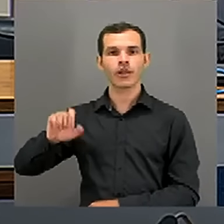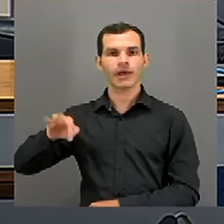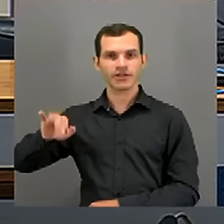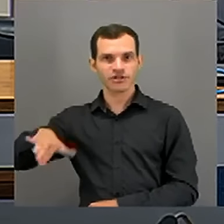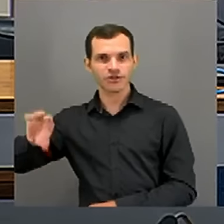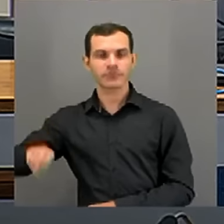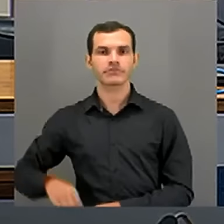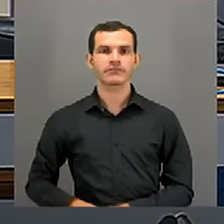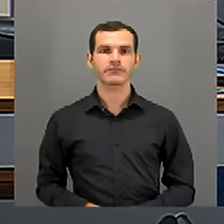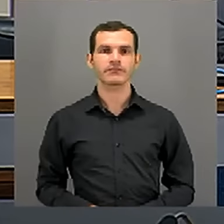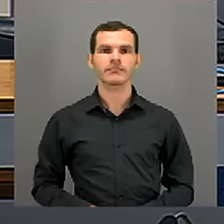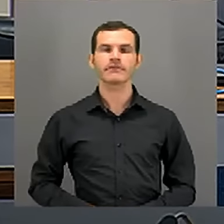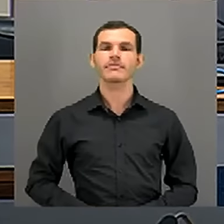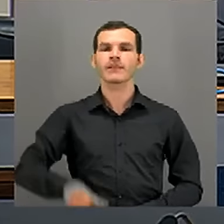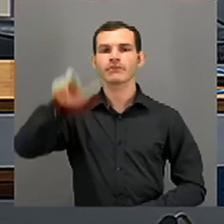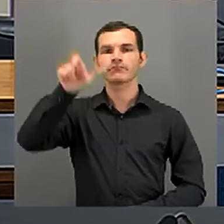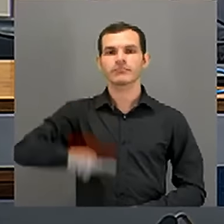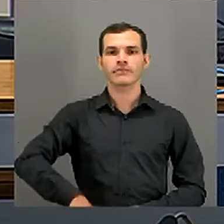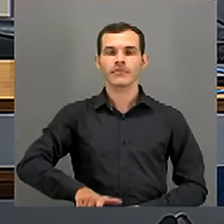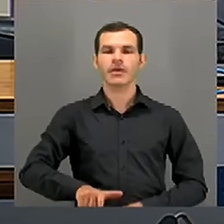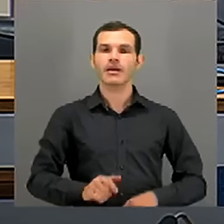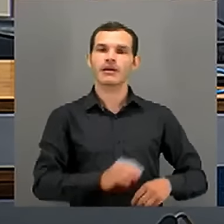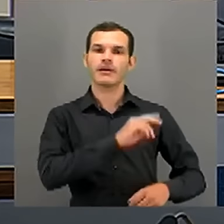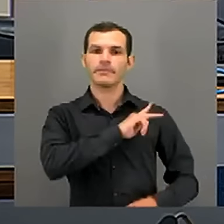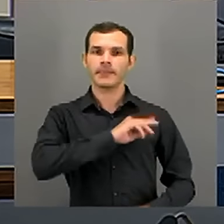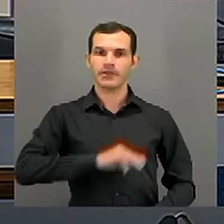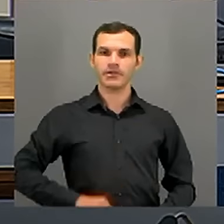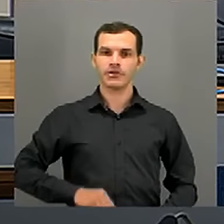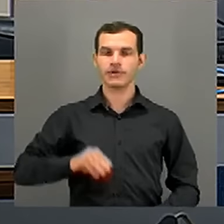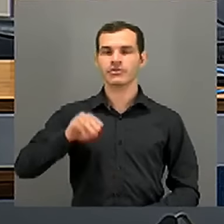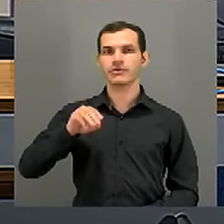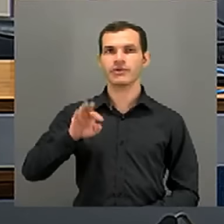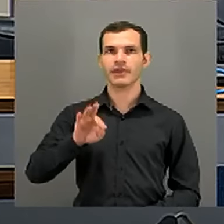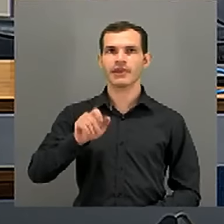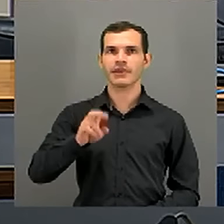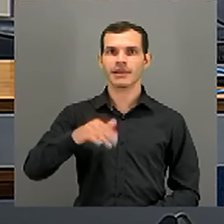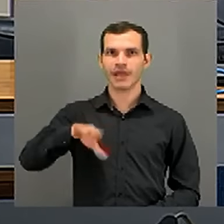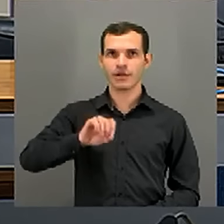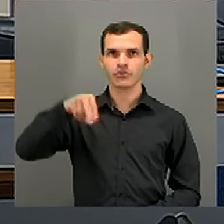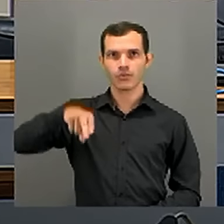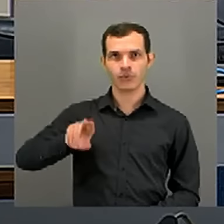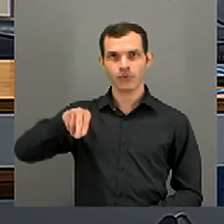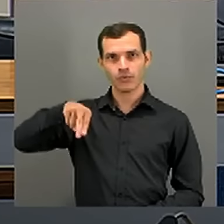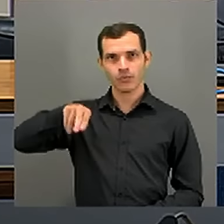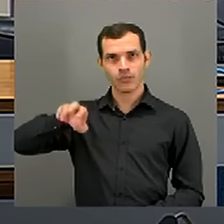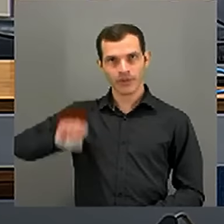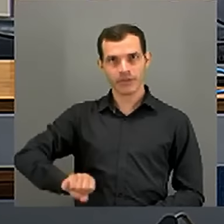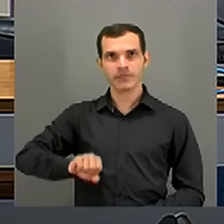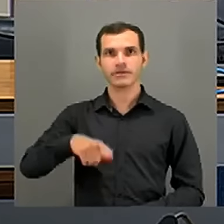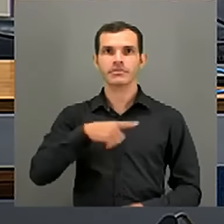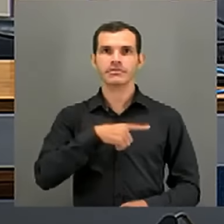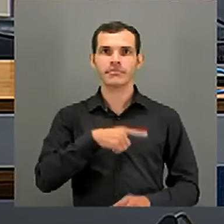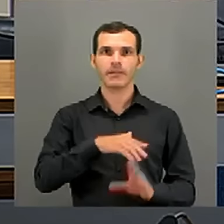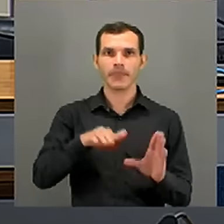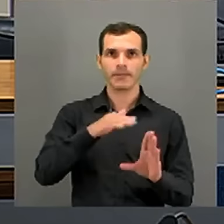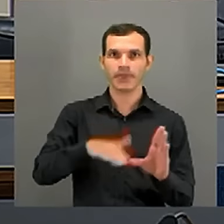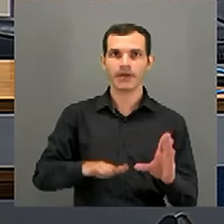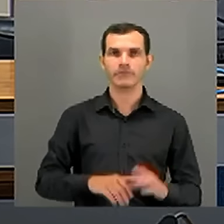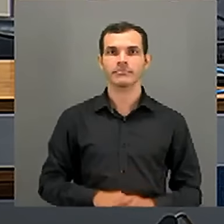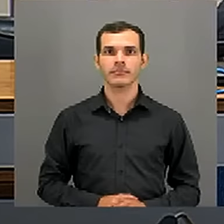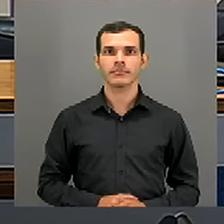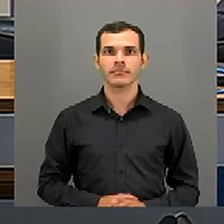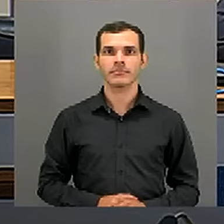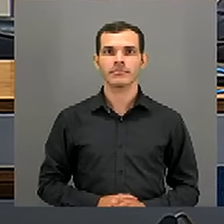ministro Cássio Nunes Marques concedeu-lhe, em parte, diferente